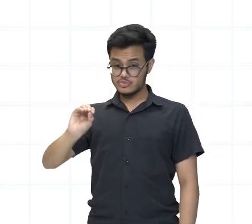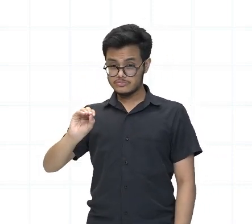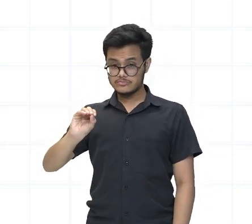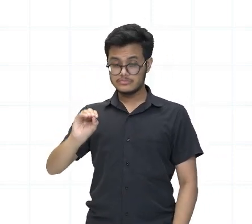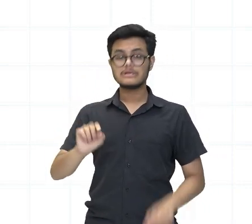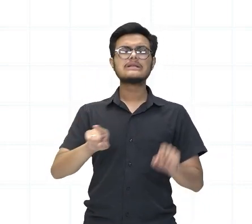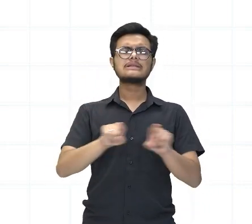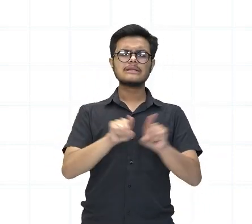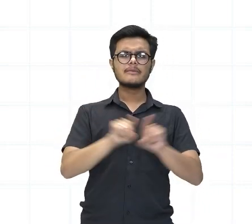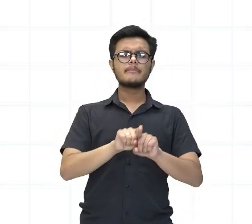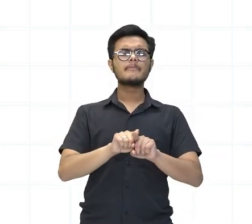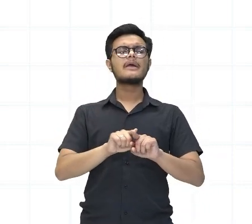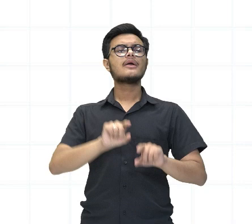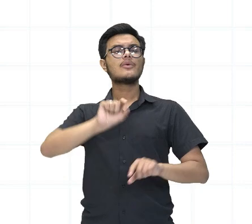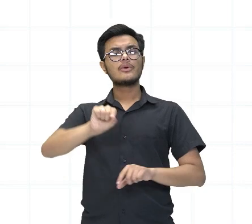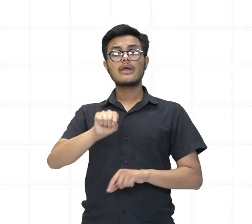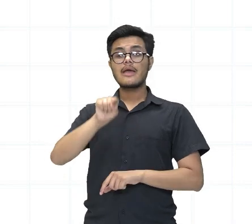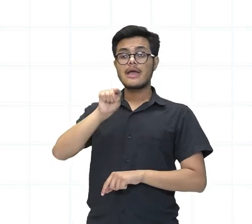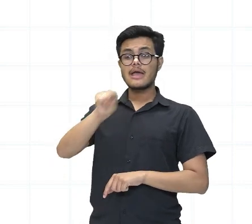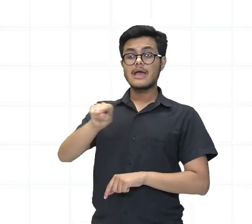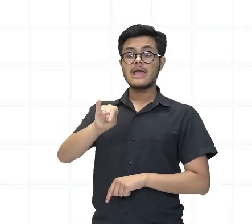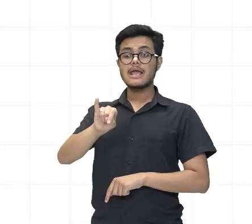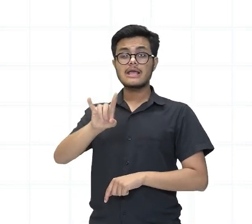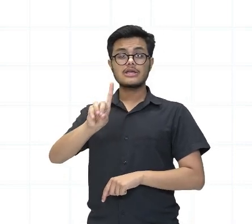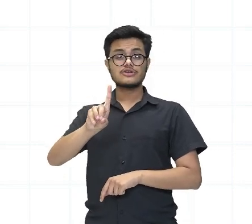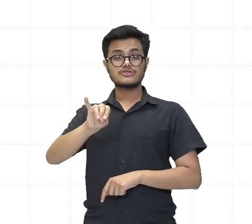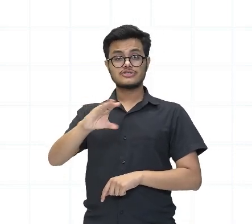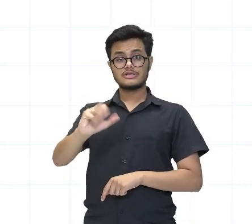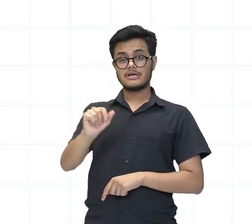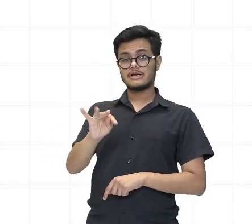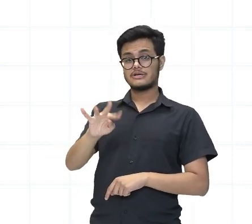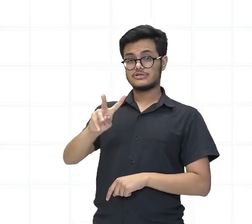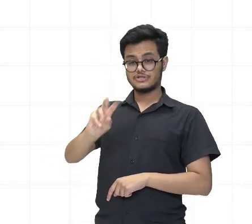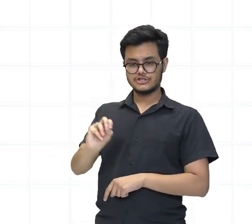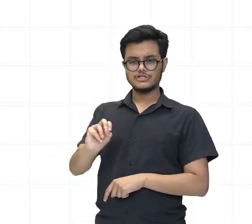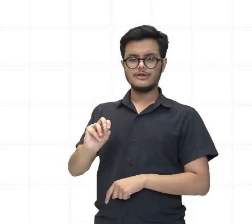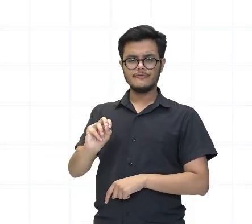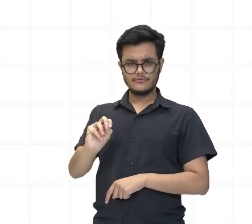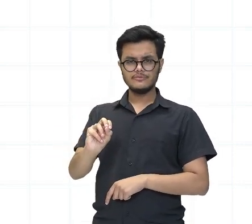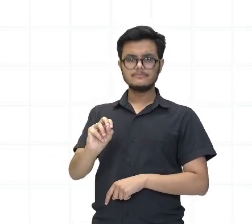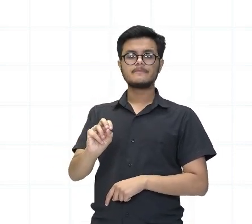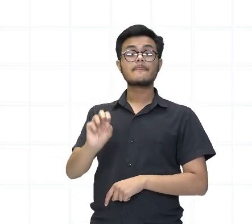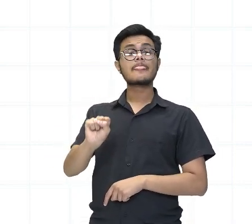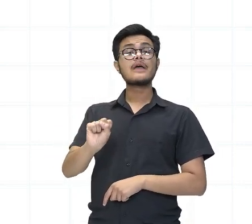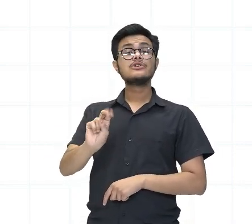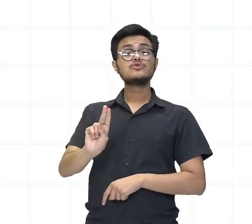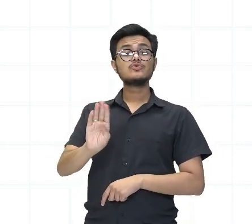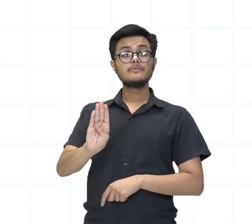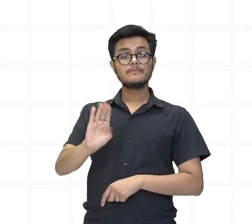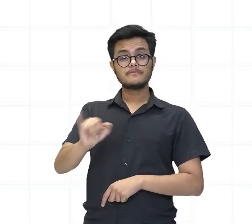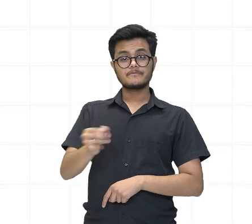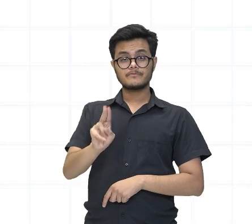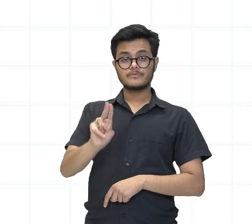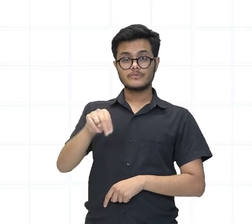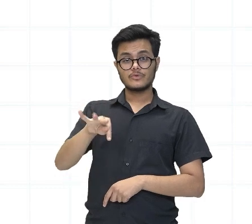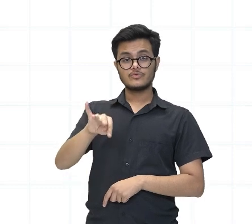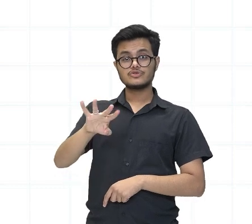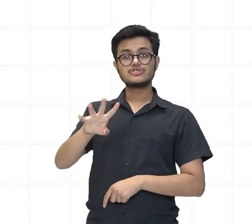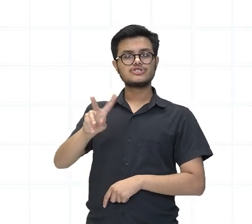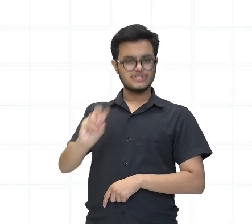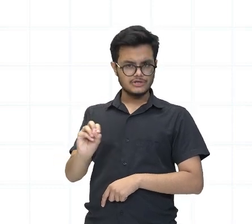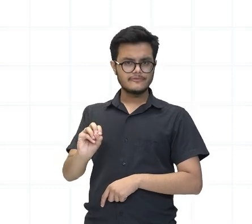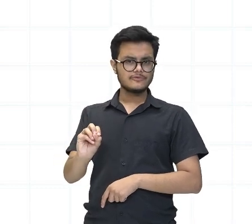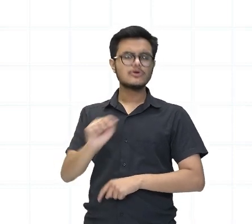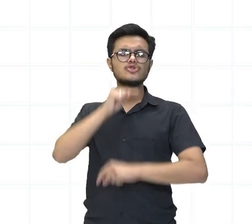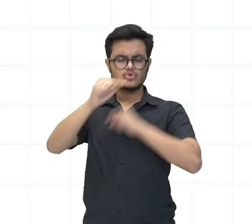da certeza, o subjuntivo, que é o modo da incerteza, da dúvida, ou o imperativo, que é o modo